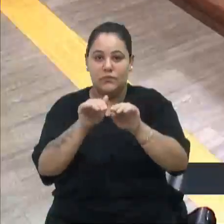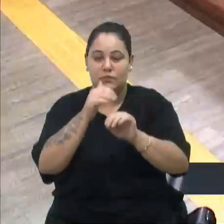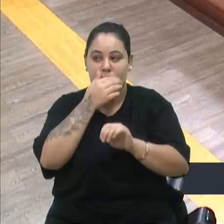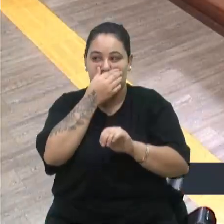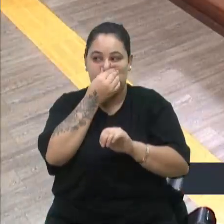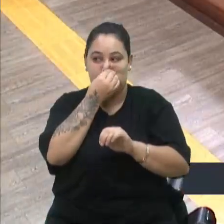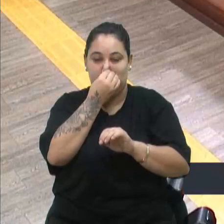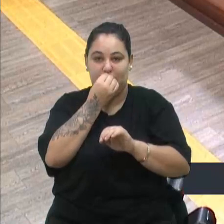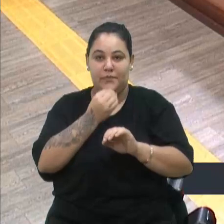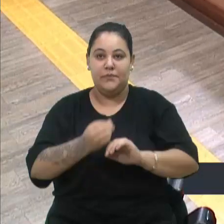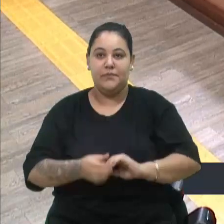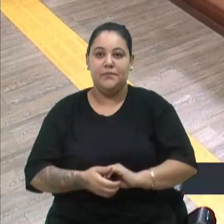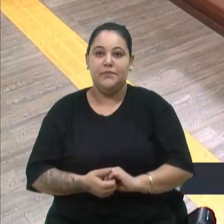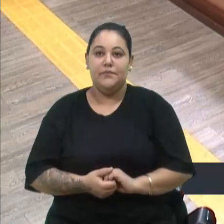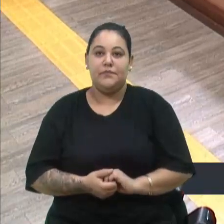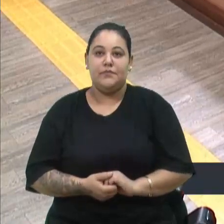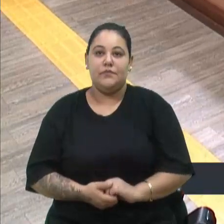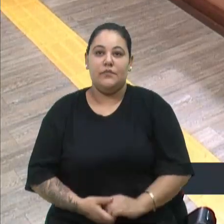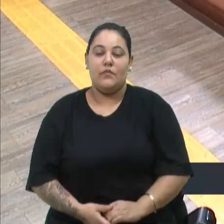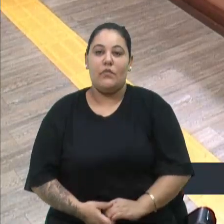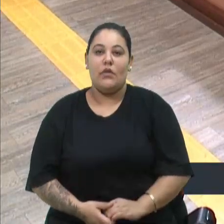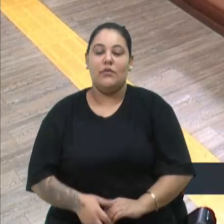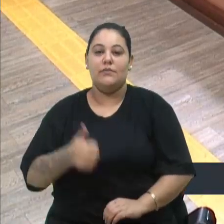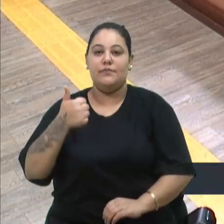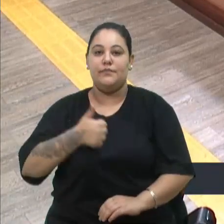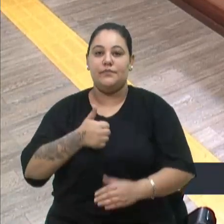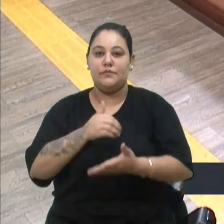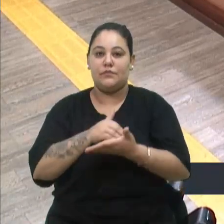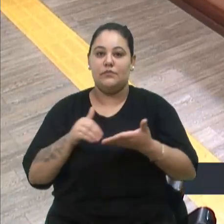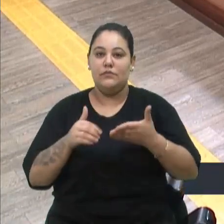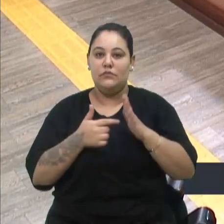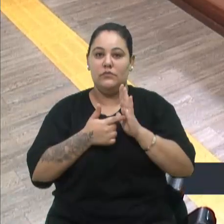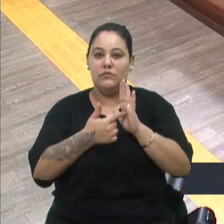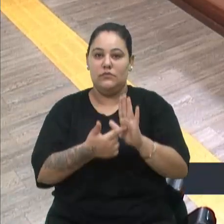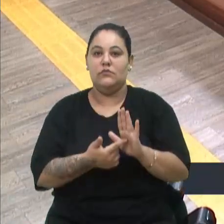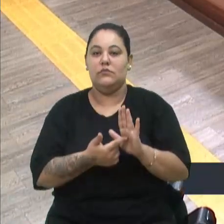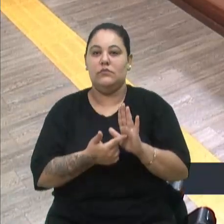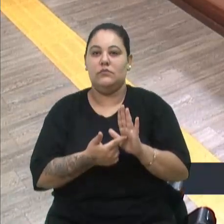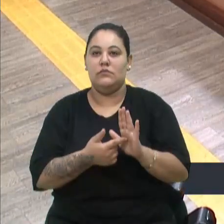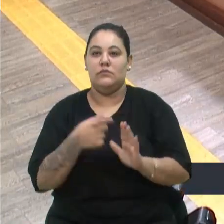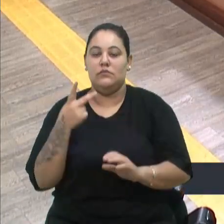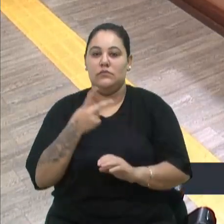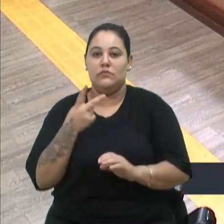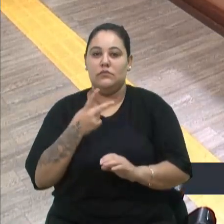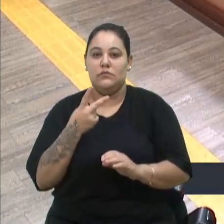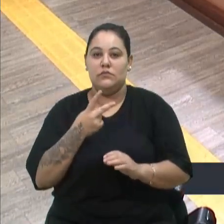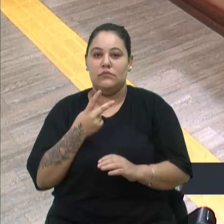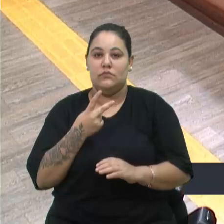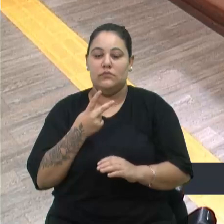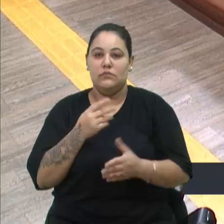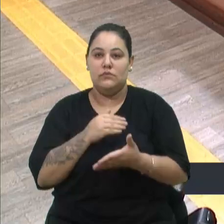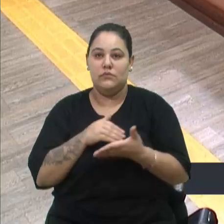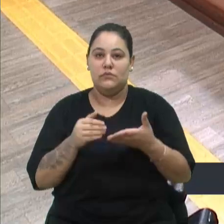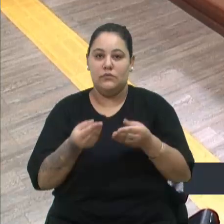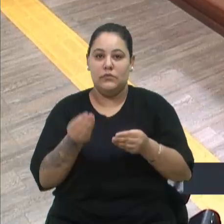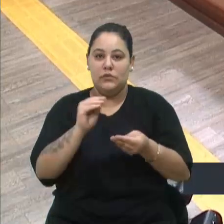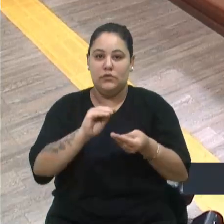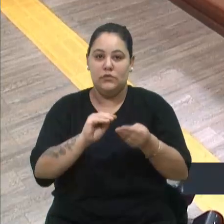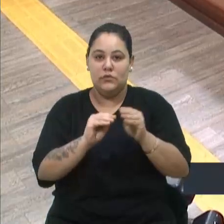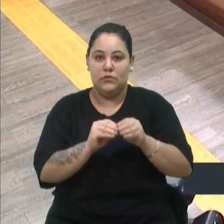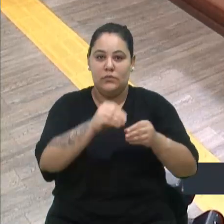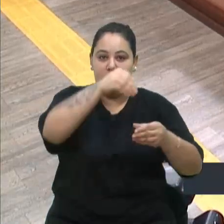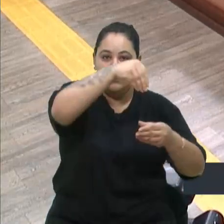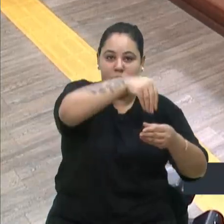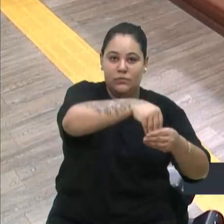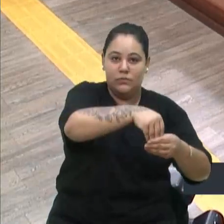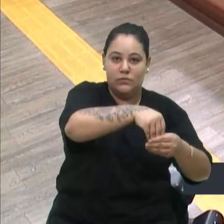Vou passando, o primeiro secretário mostra e a segunda secretária dobra e coloca na urna.